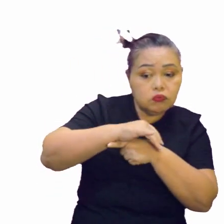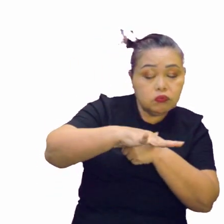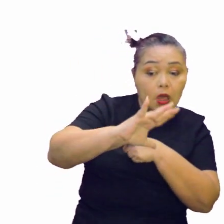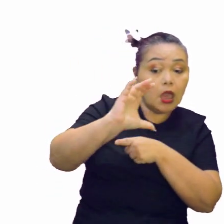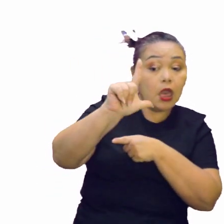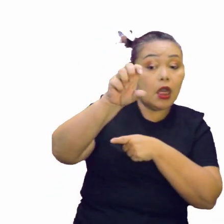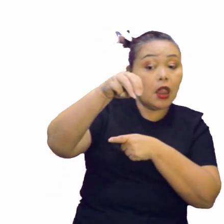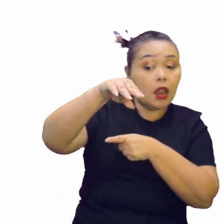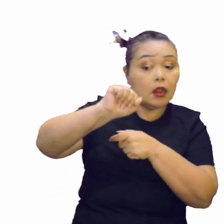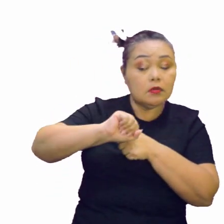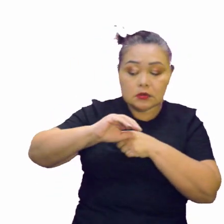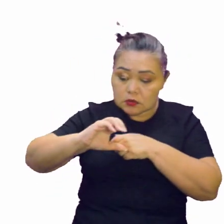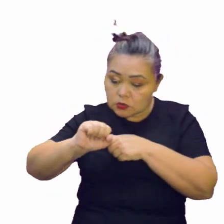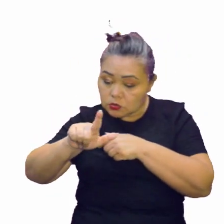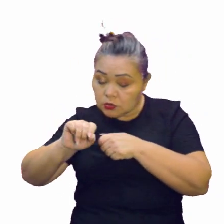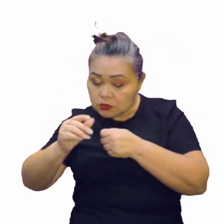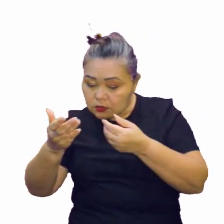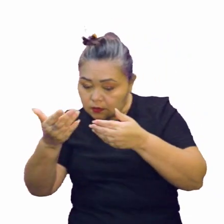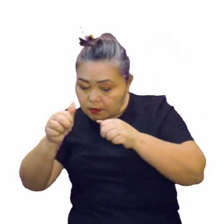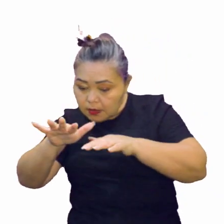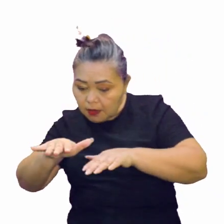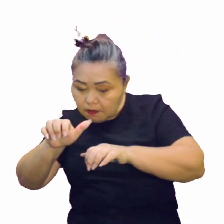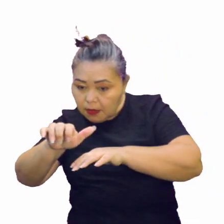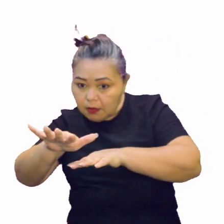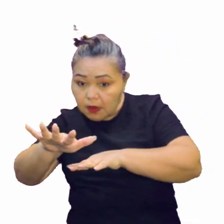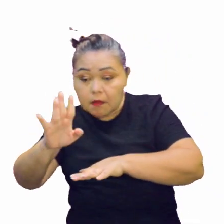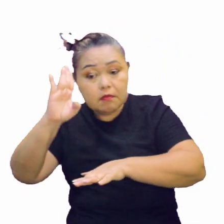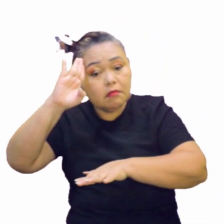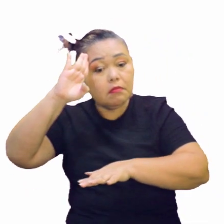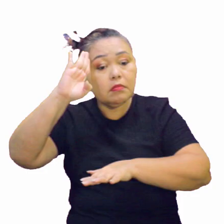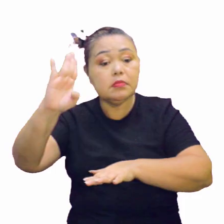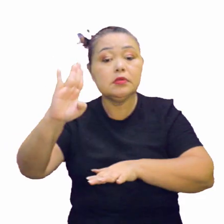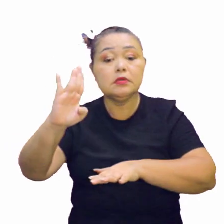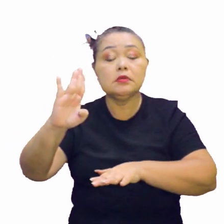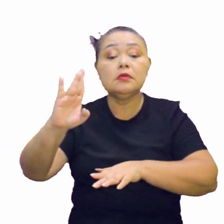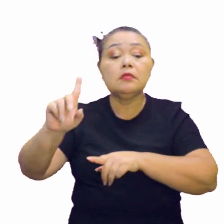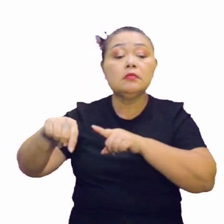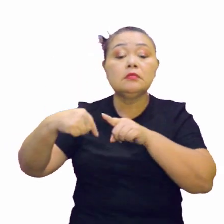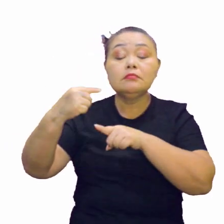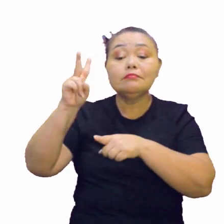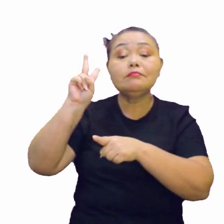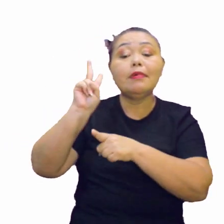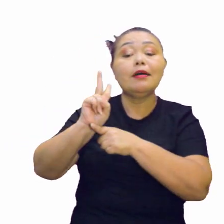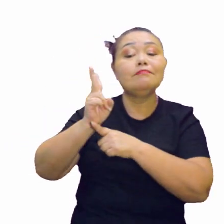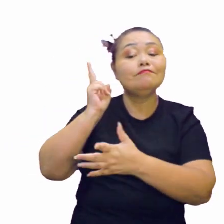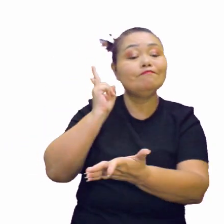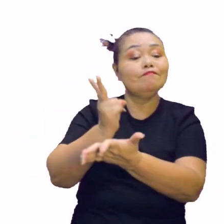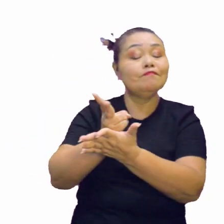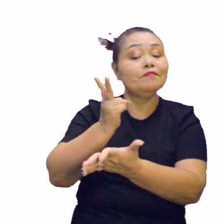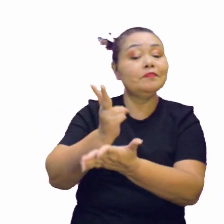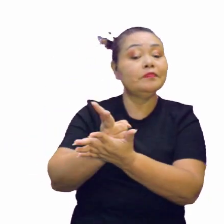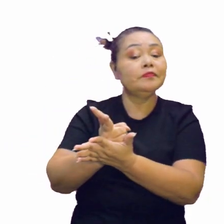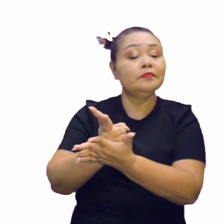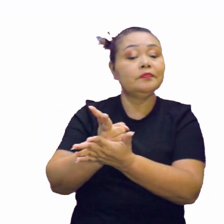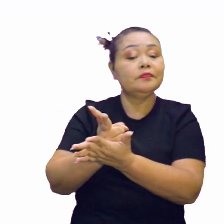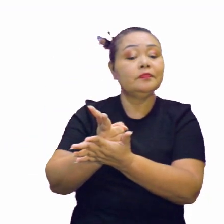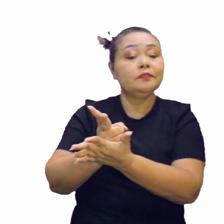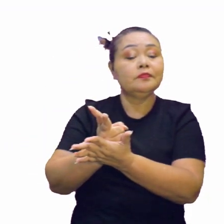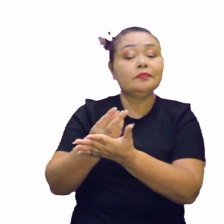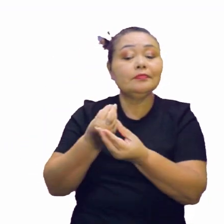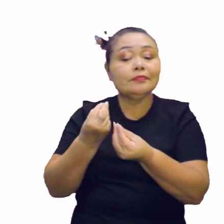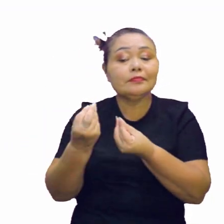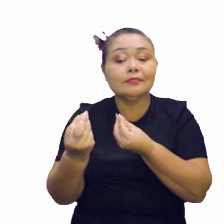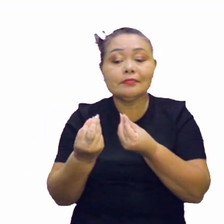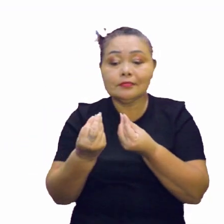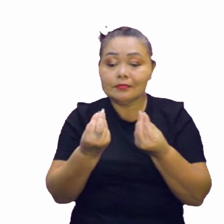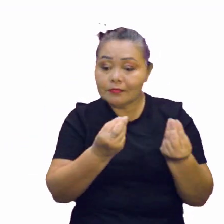solo restabelecido, principalmente para a manutenção dos tratos culturais. Isso